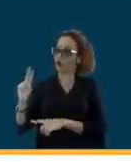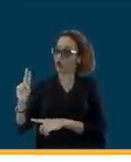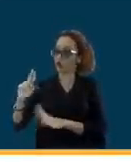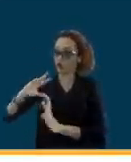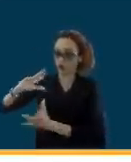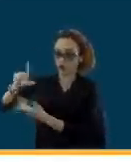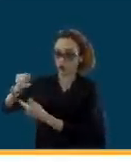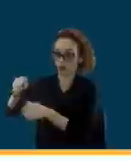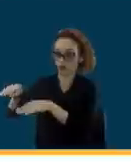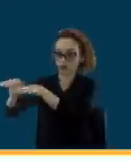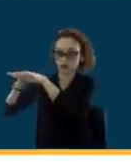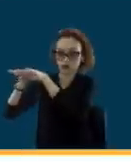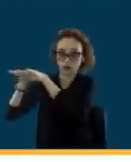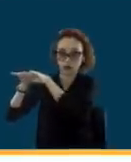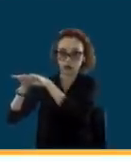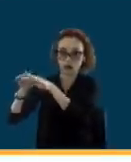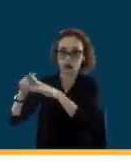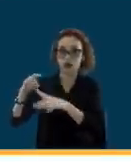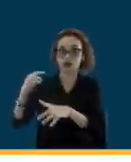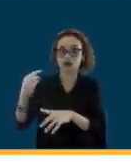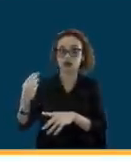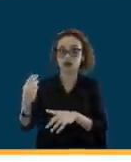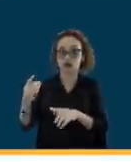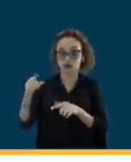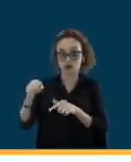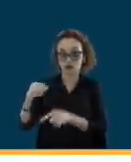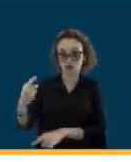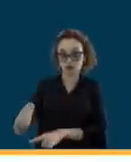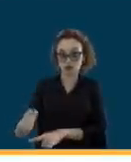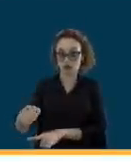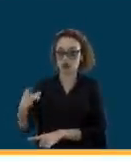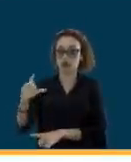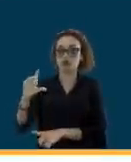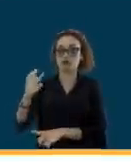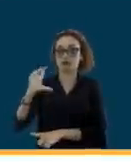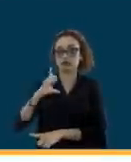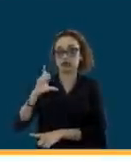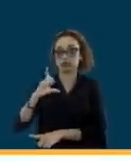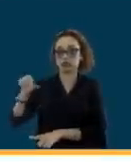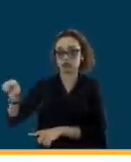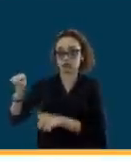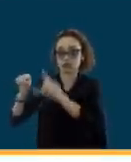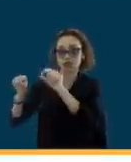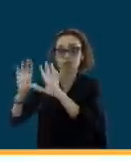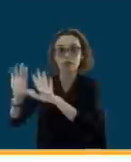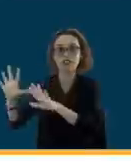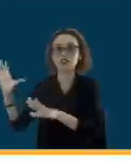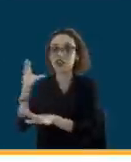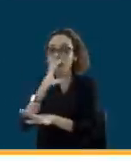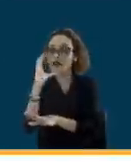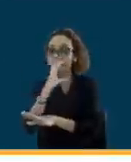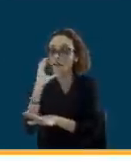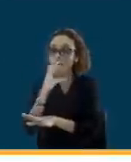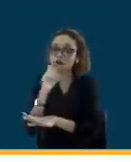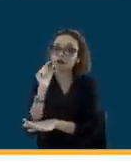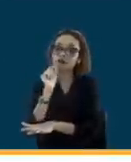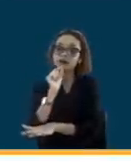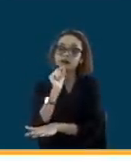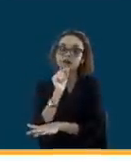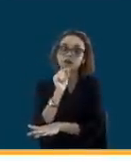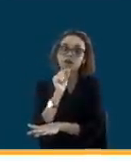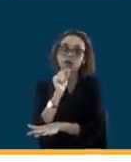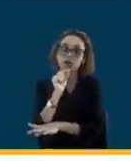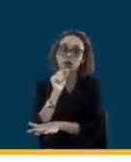do cadastro. Aqui tem uma seleção, mas que ela seja ágil. Para quê? Para que ela chegue nos